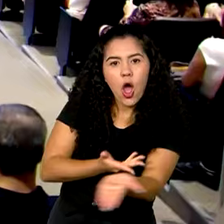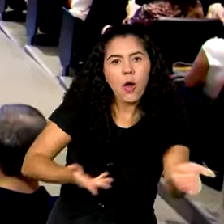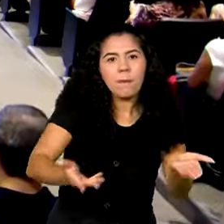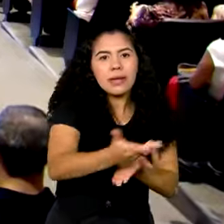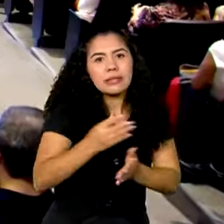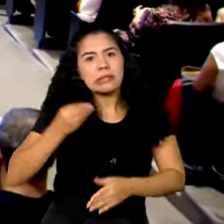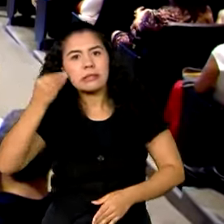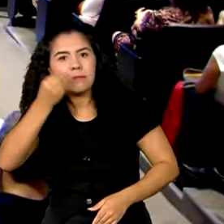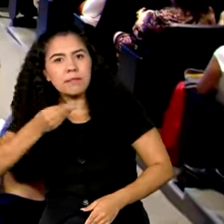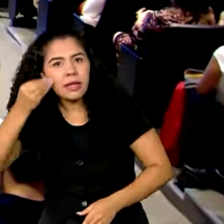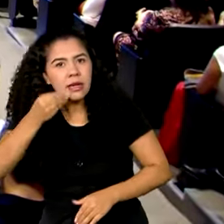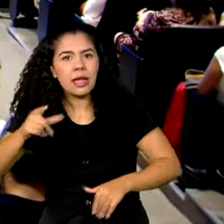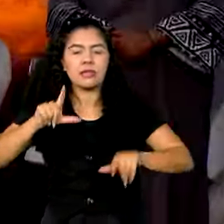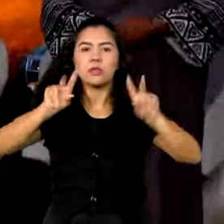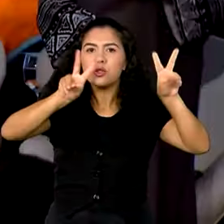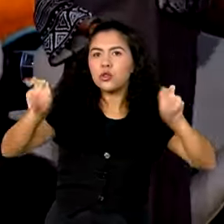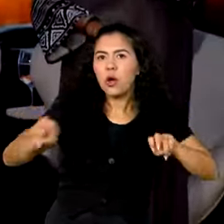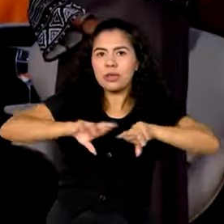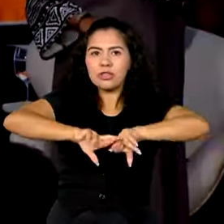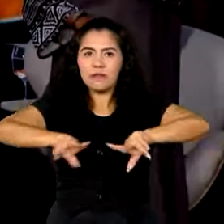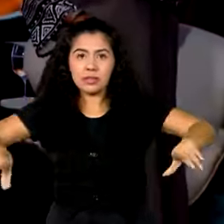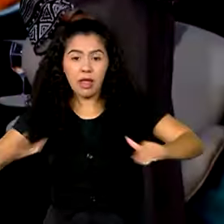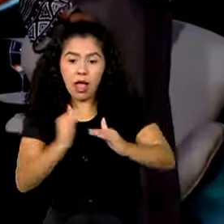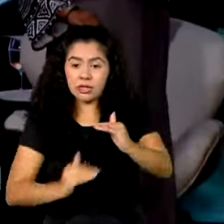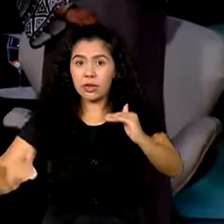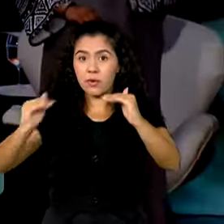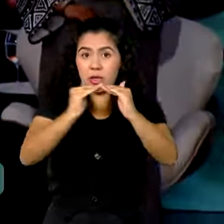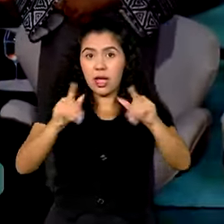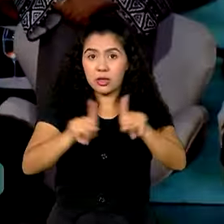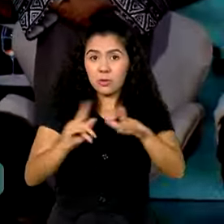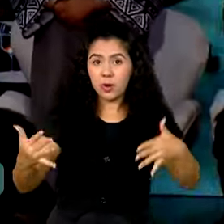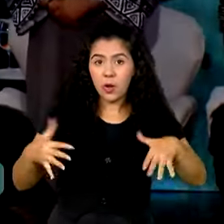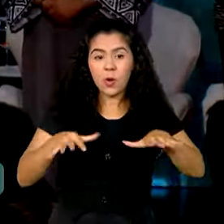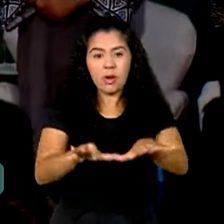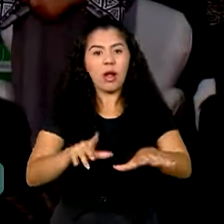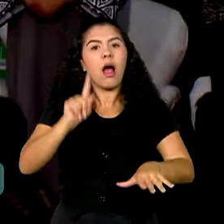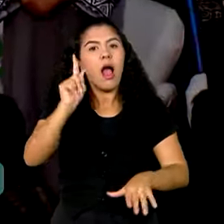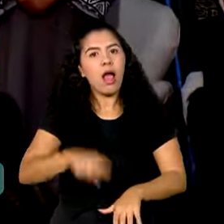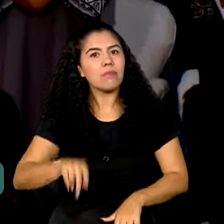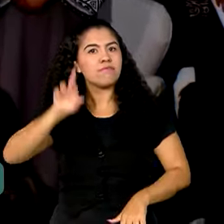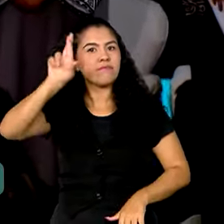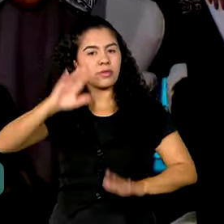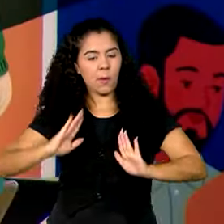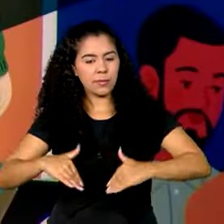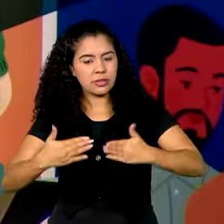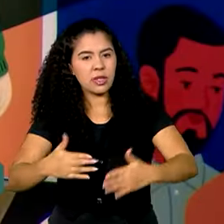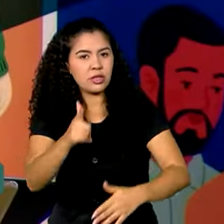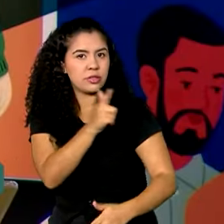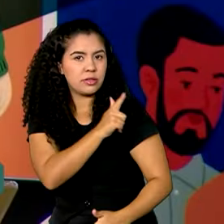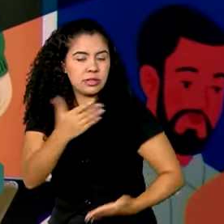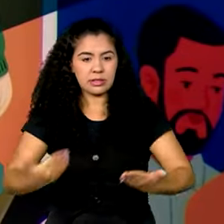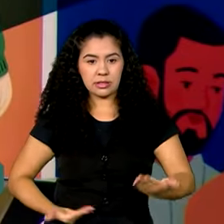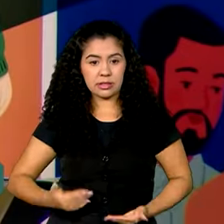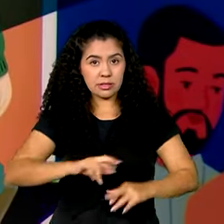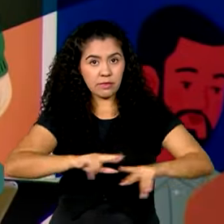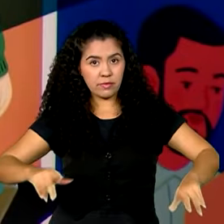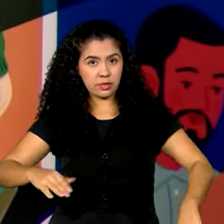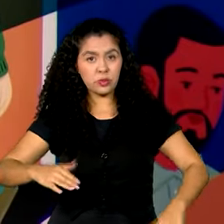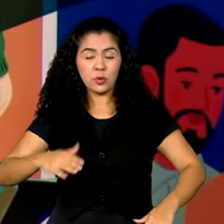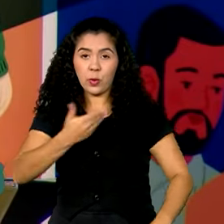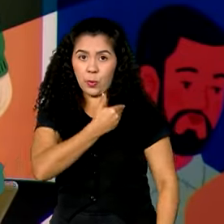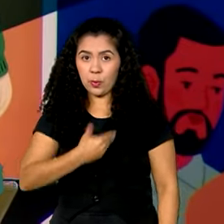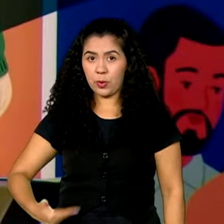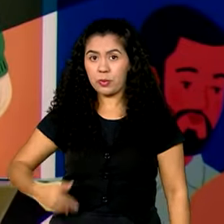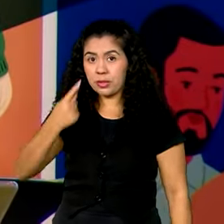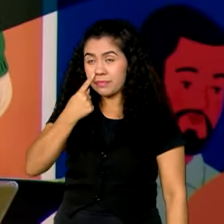diversidade, à equidade e à inclusão. A iniciativa é do Ministério da Gestão e da Inovação em Serviços Públicos. É o dia em que 36